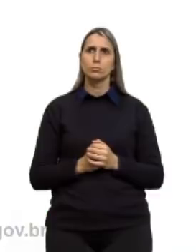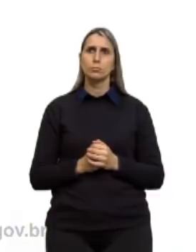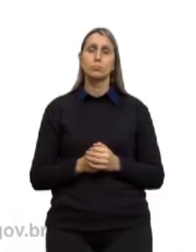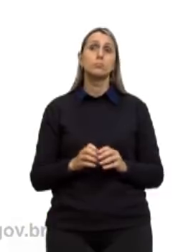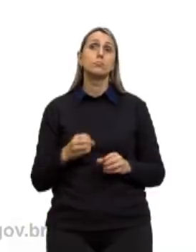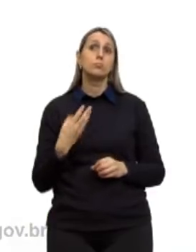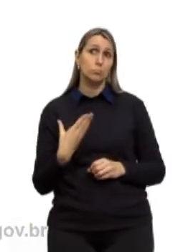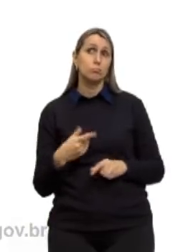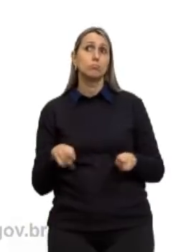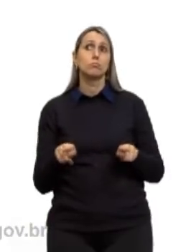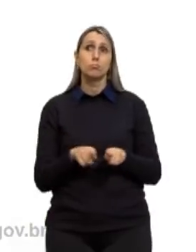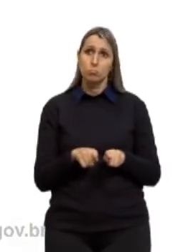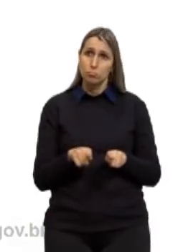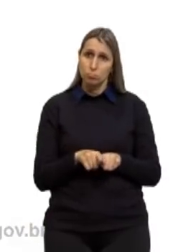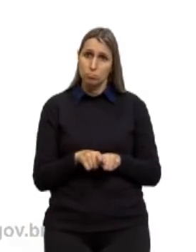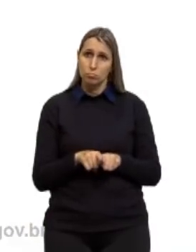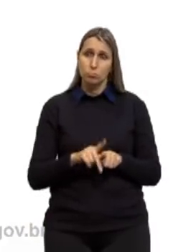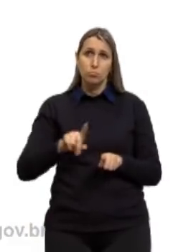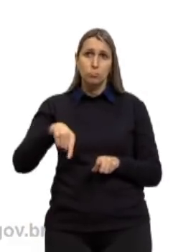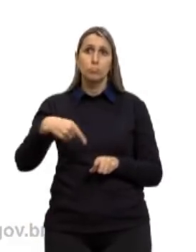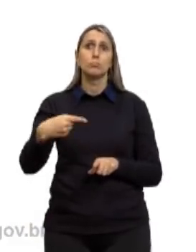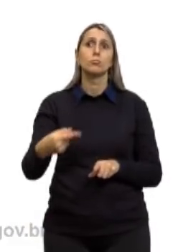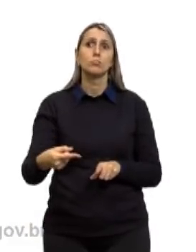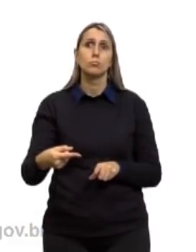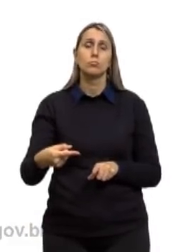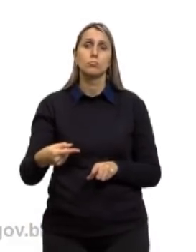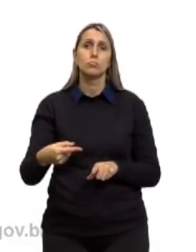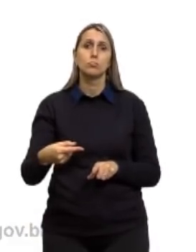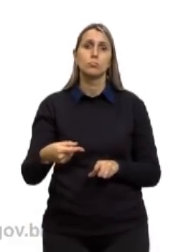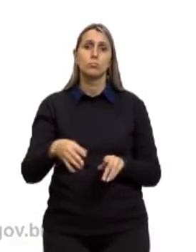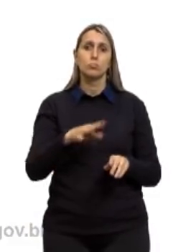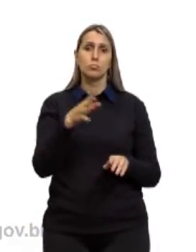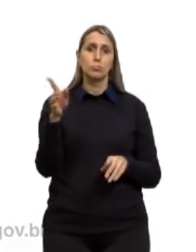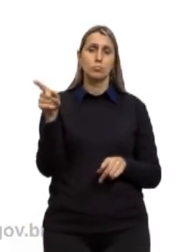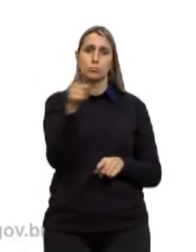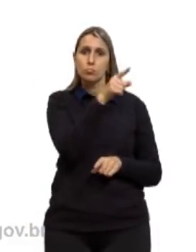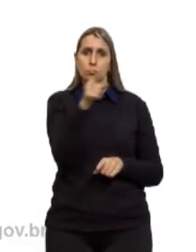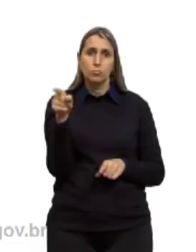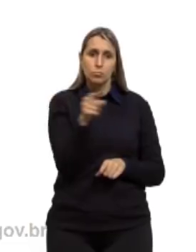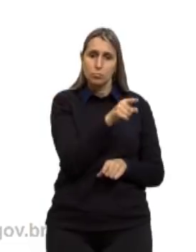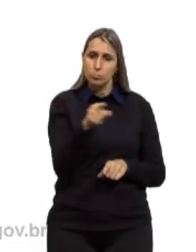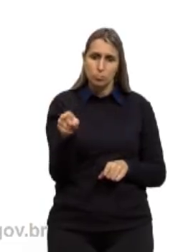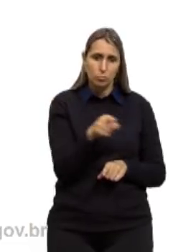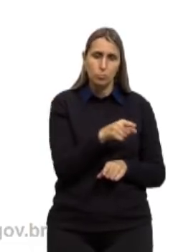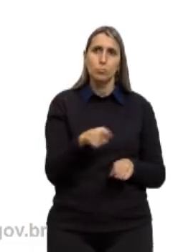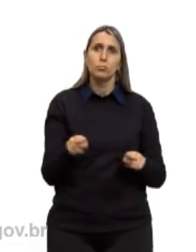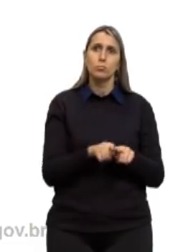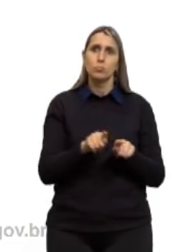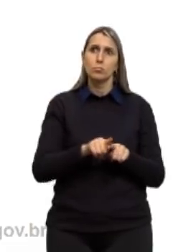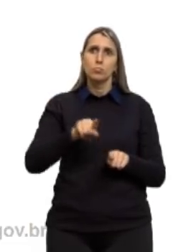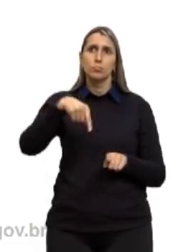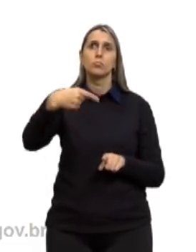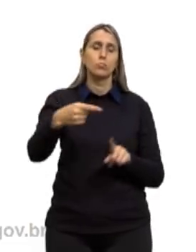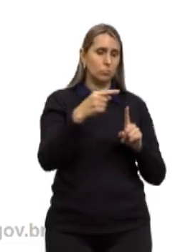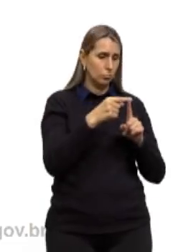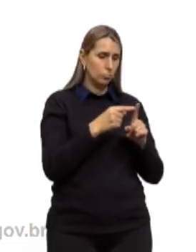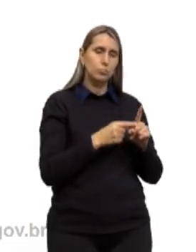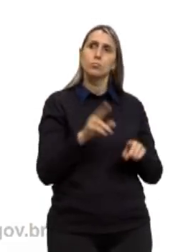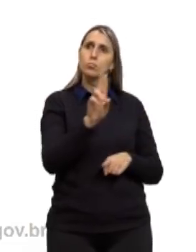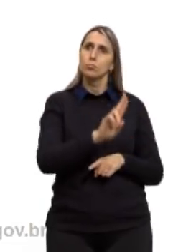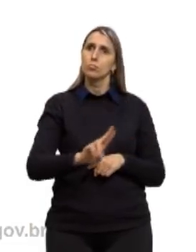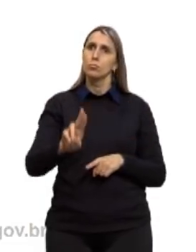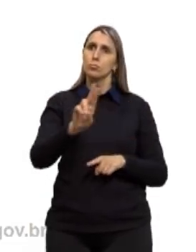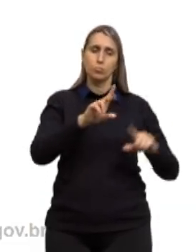é bom também né além do feixe de retas paralelas nós vamos ver que o teorema de tales nós